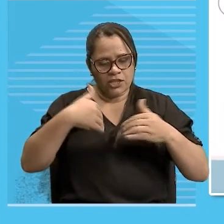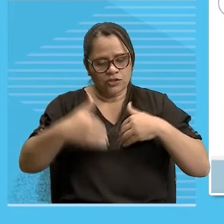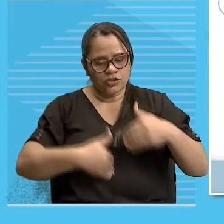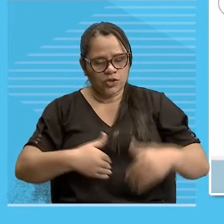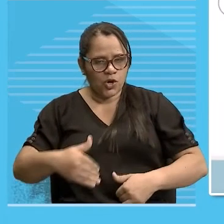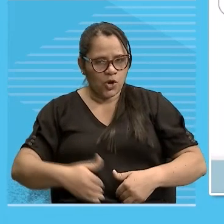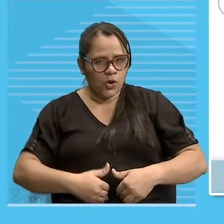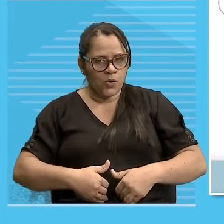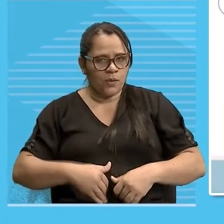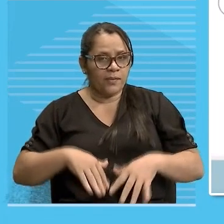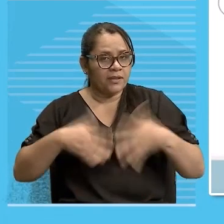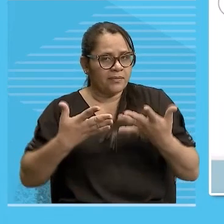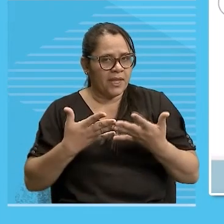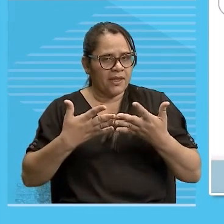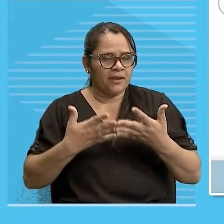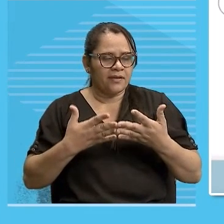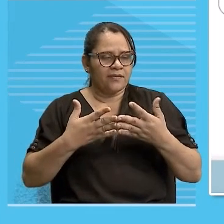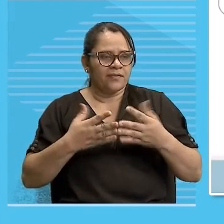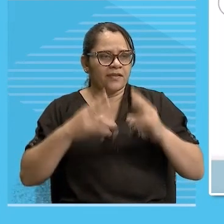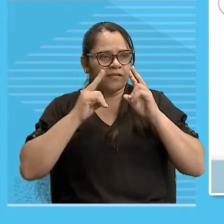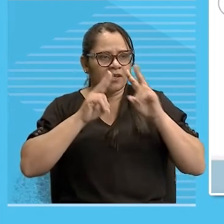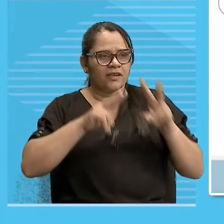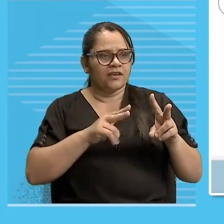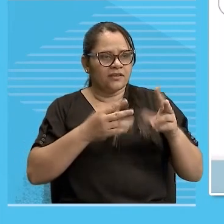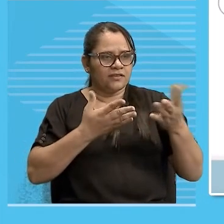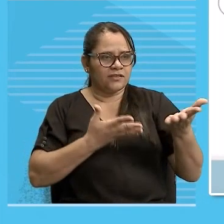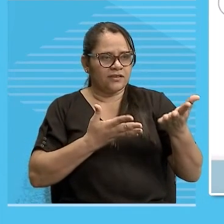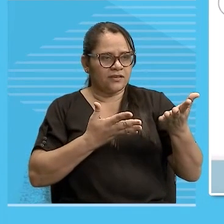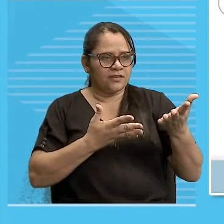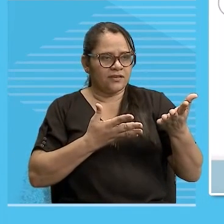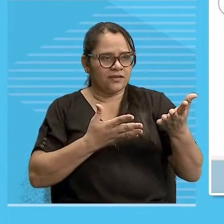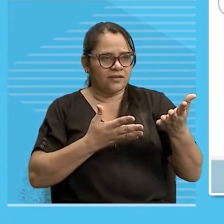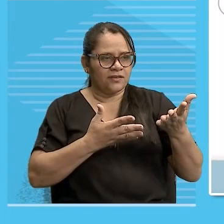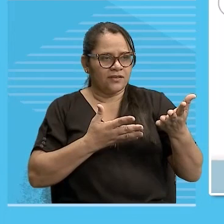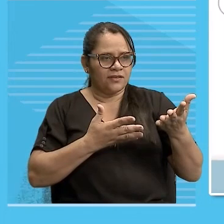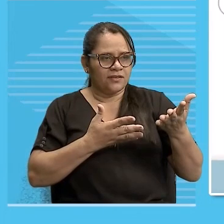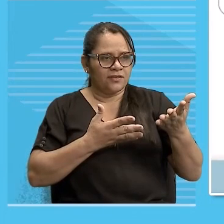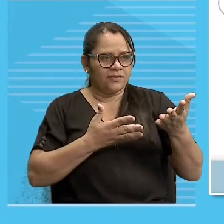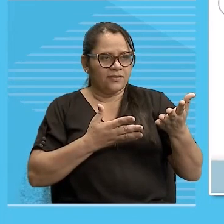Epa, meu amigo, alto lá. A mais próxima, né? Oxi, que